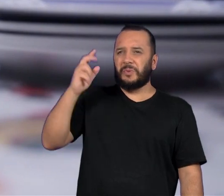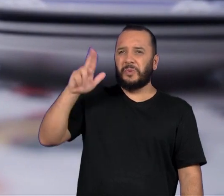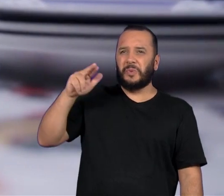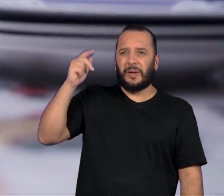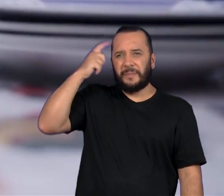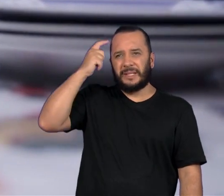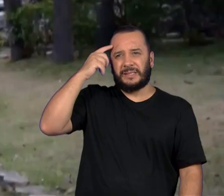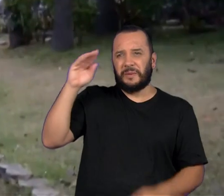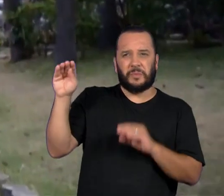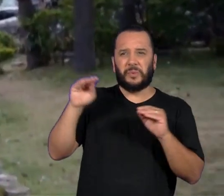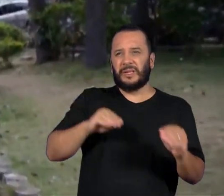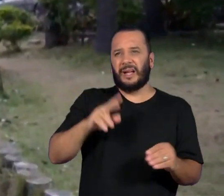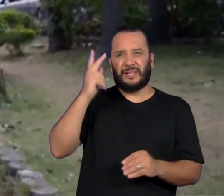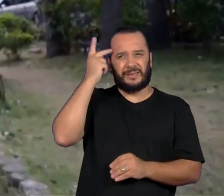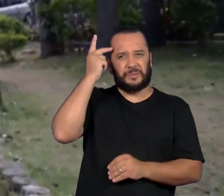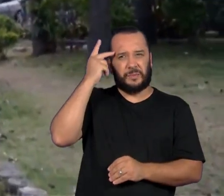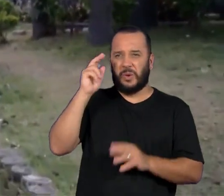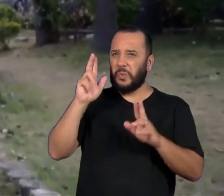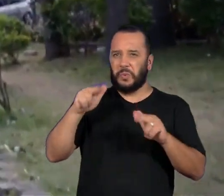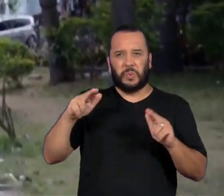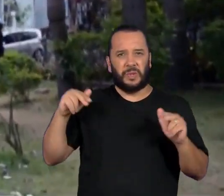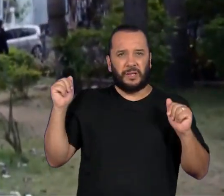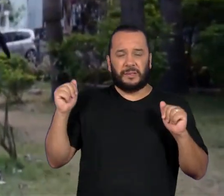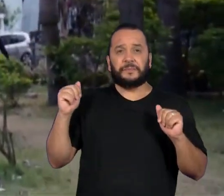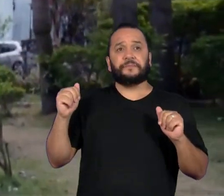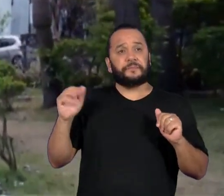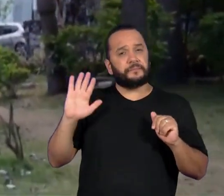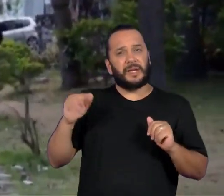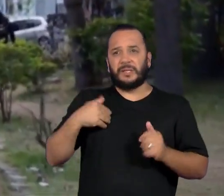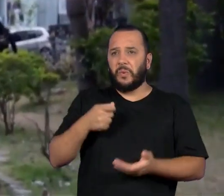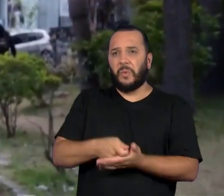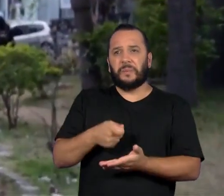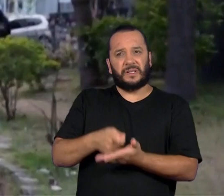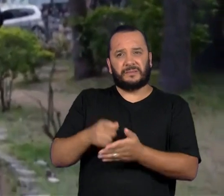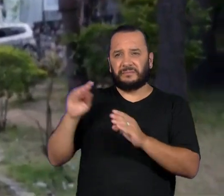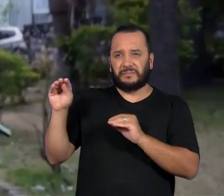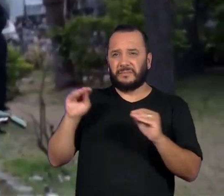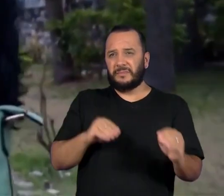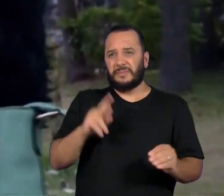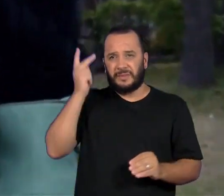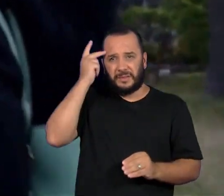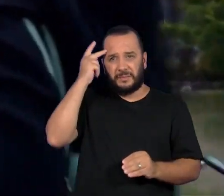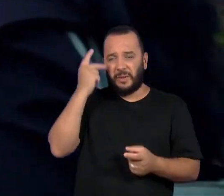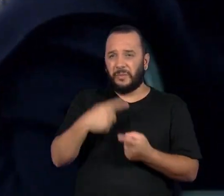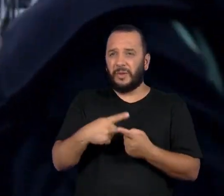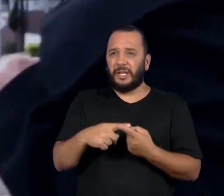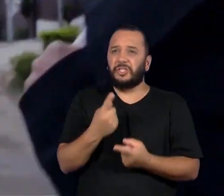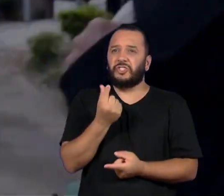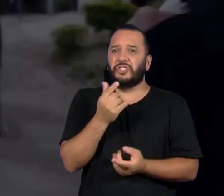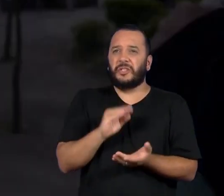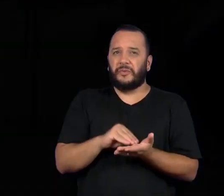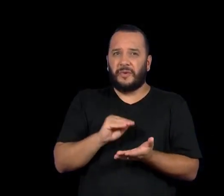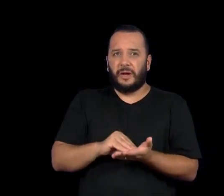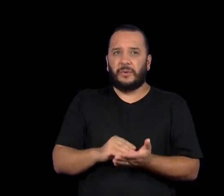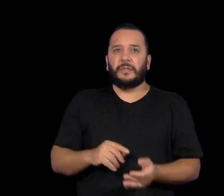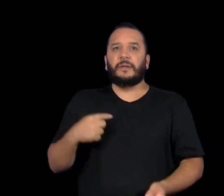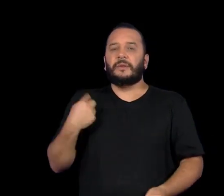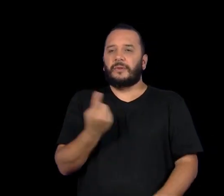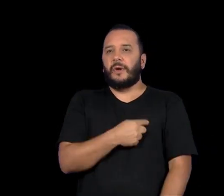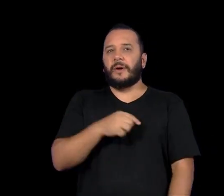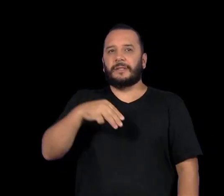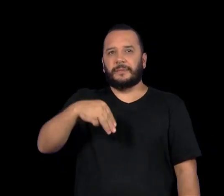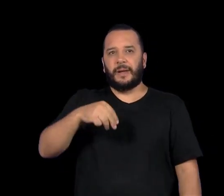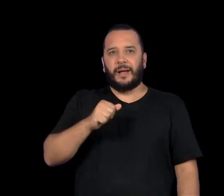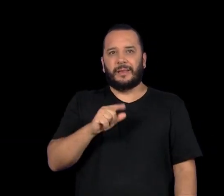São Paulo nem a passeio. E de repente a vida me forçou a vir pelas necessidades financeiras, né? O Nós Madalenas é um